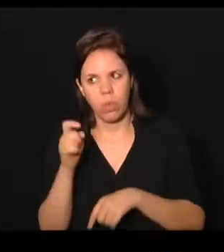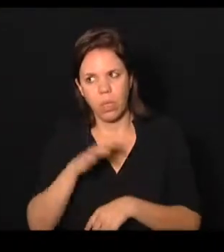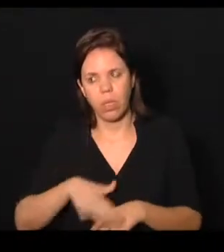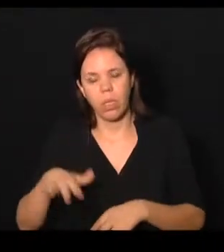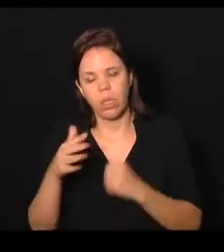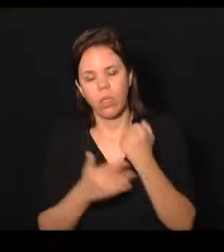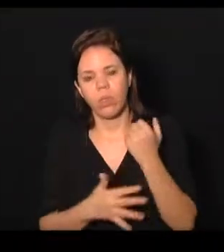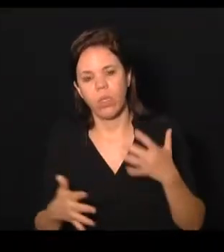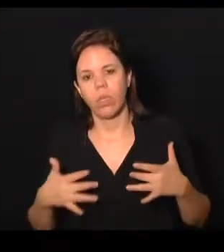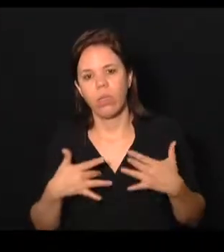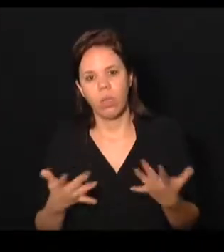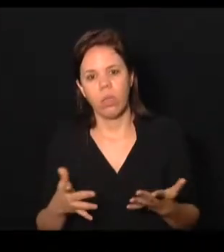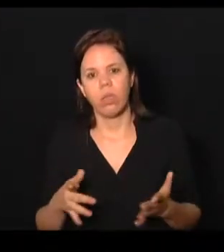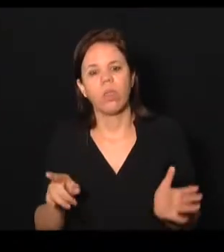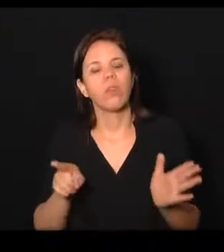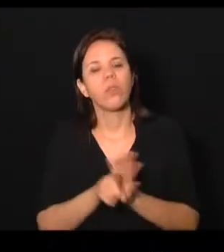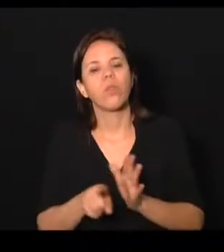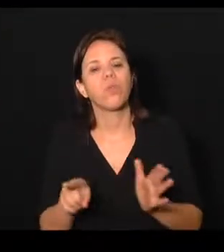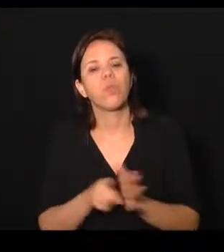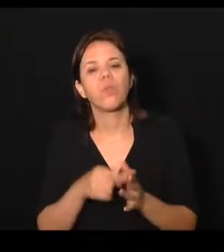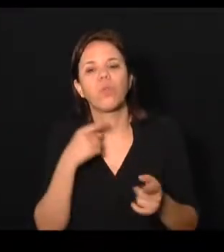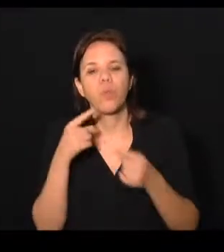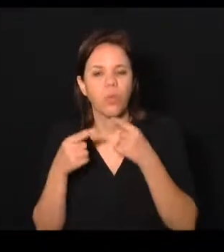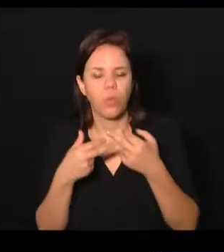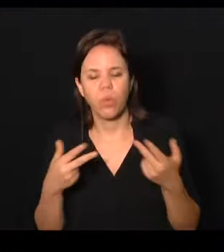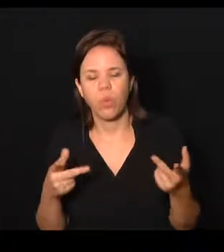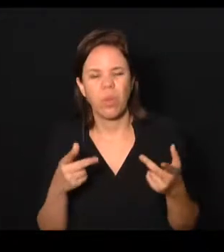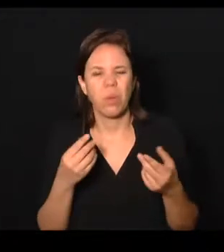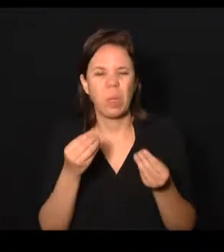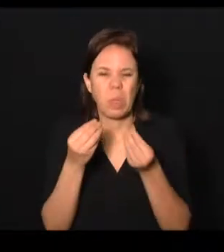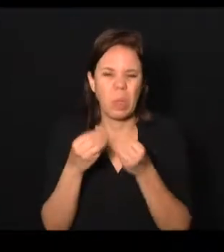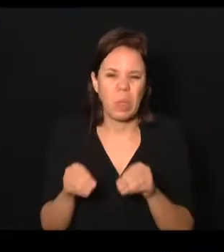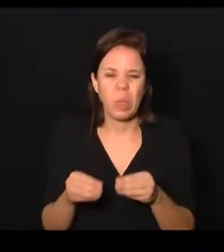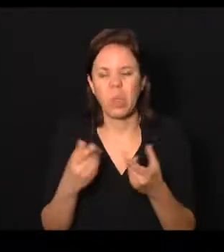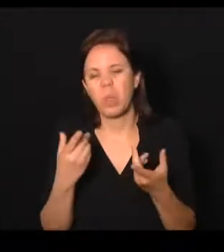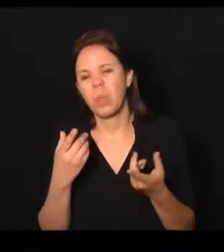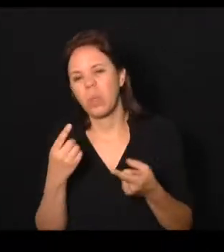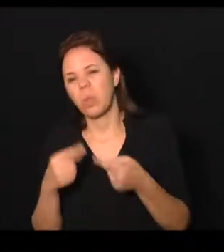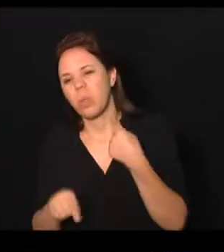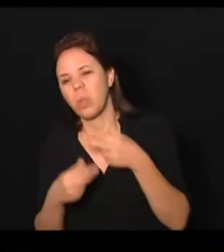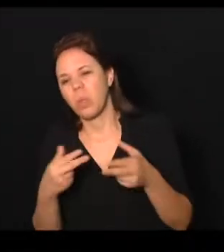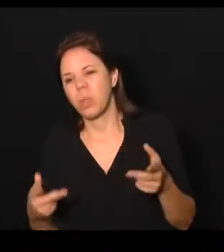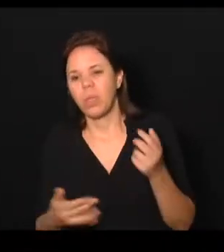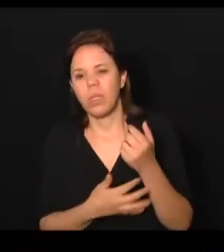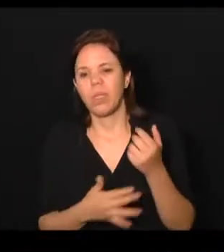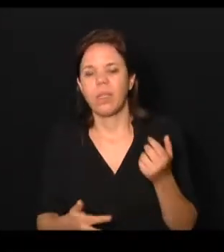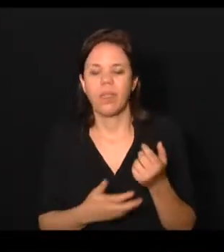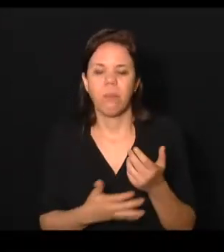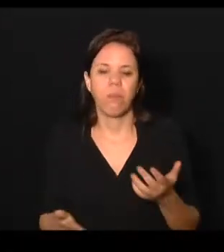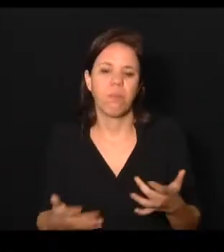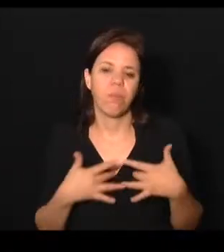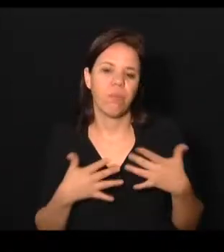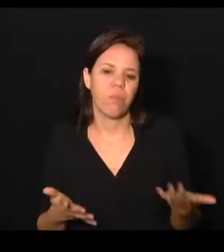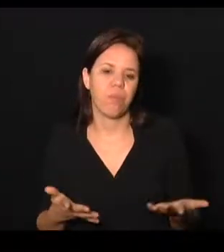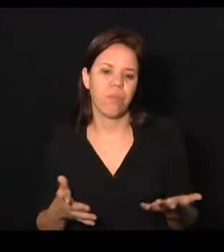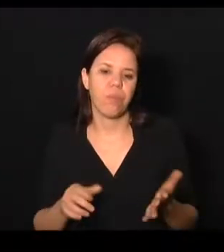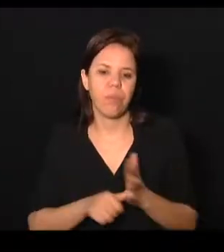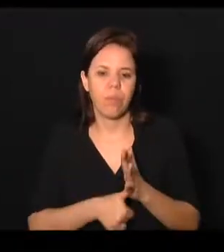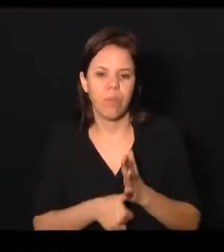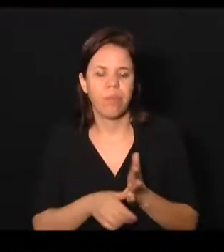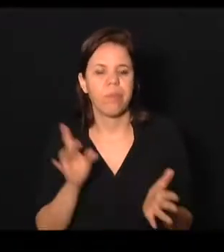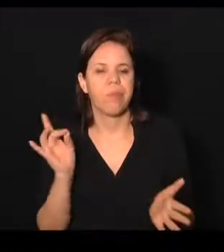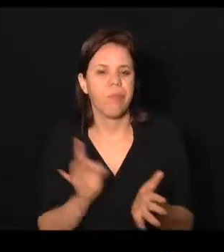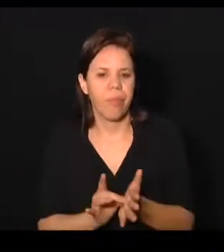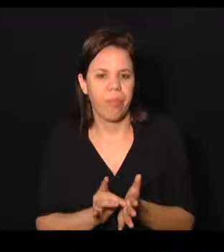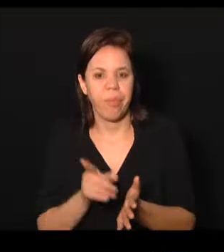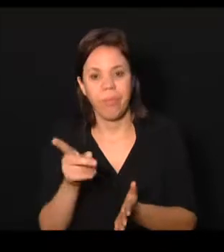relatam ali questões que têm interferência em relação à doação de sangue. Então, por exemplo, a questão do documento oficial,